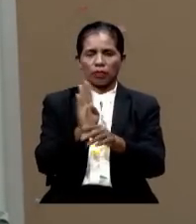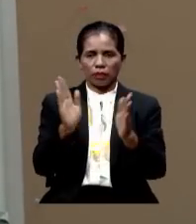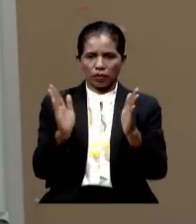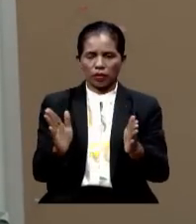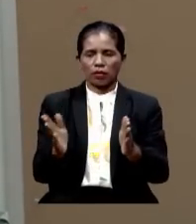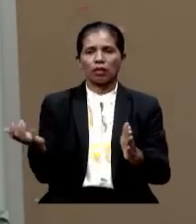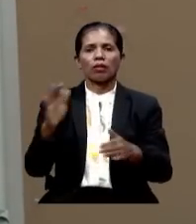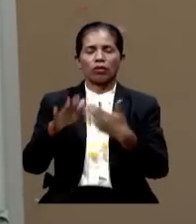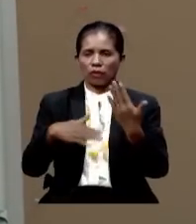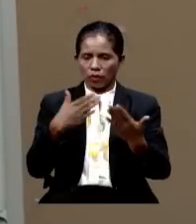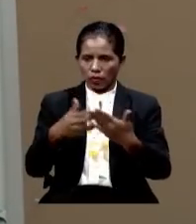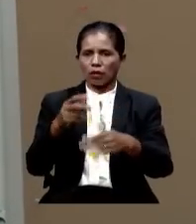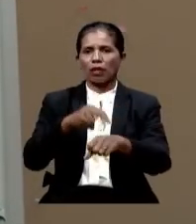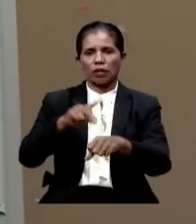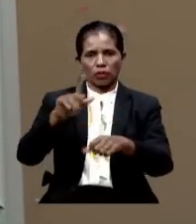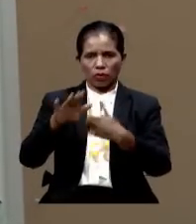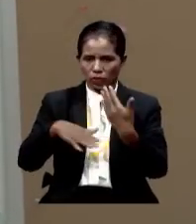ekonomi nasional.